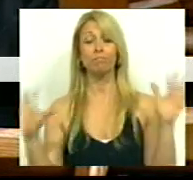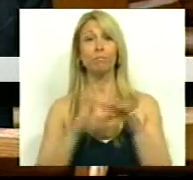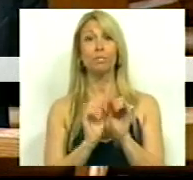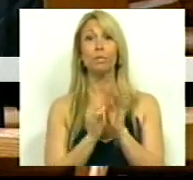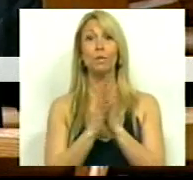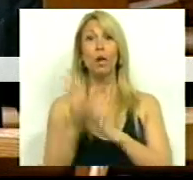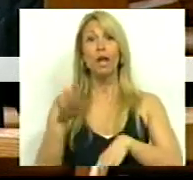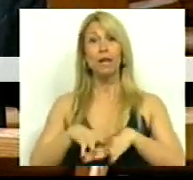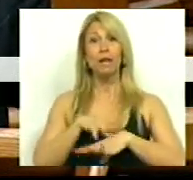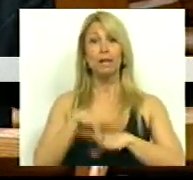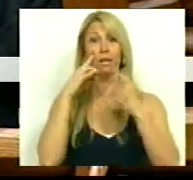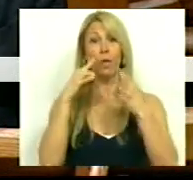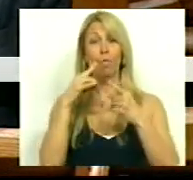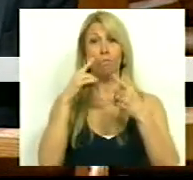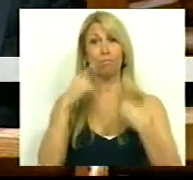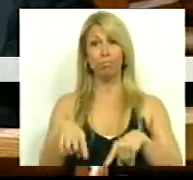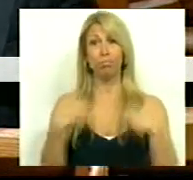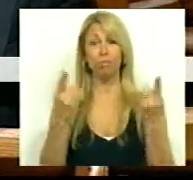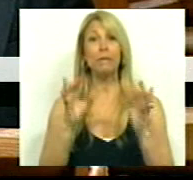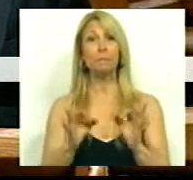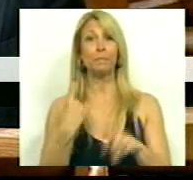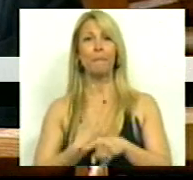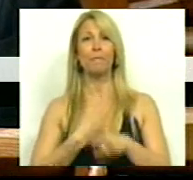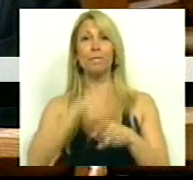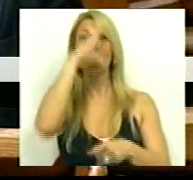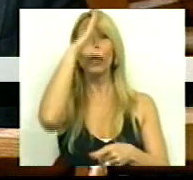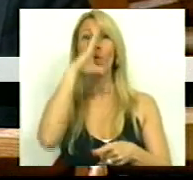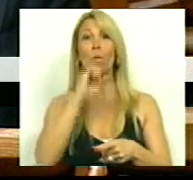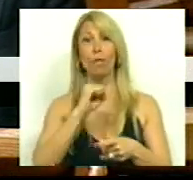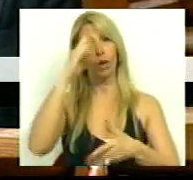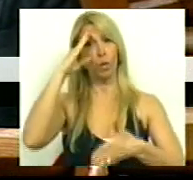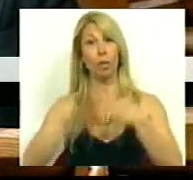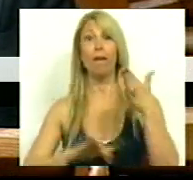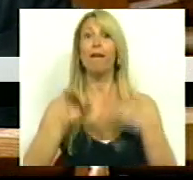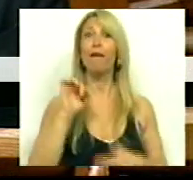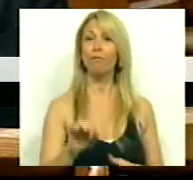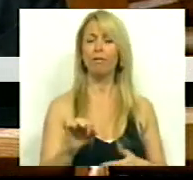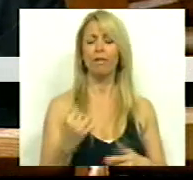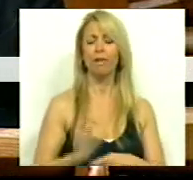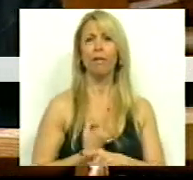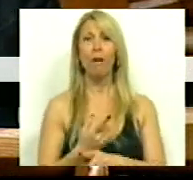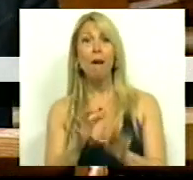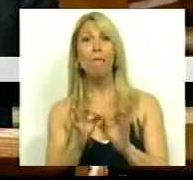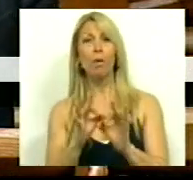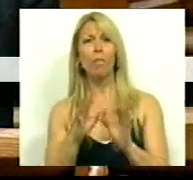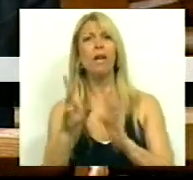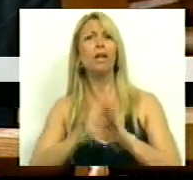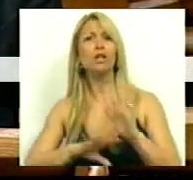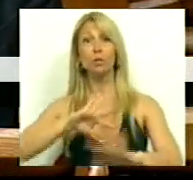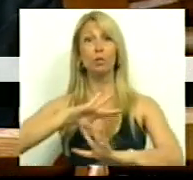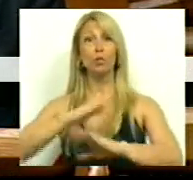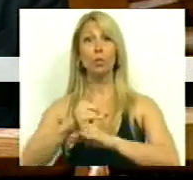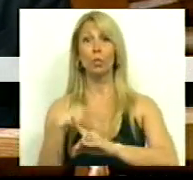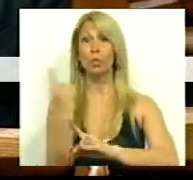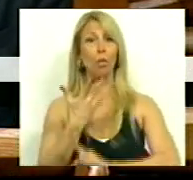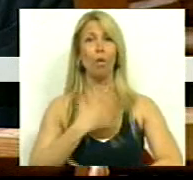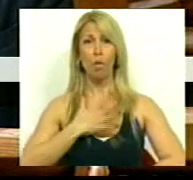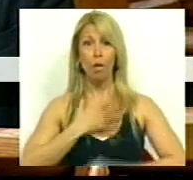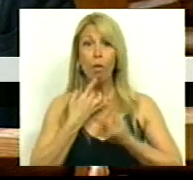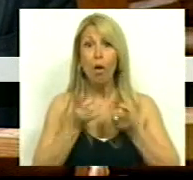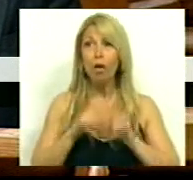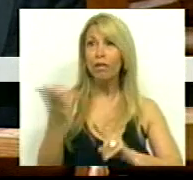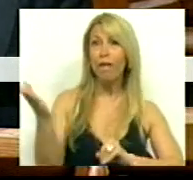toda a administração pública e sobre os próprios colegas do governo é coisa própria de outro regime que não queremos que